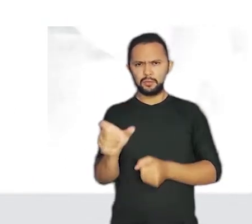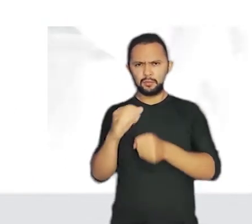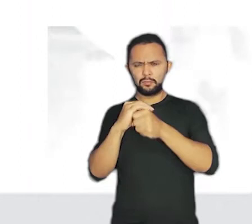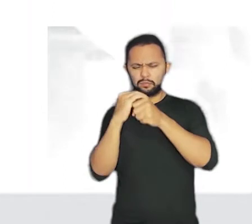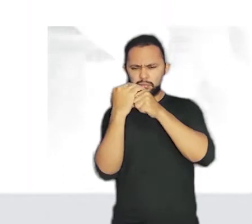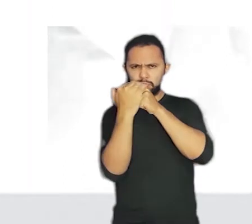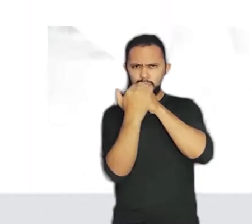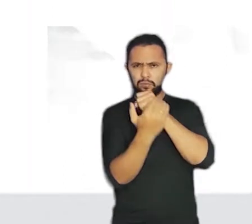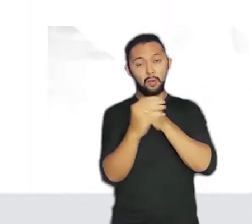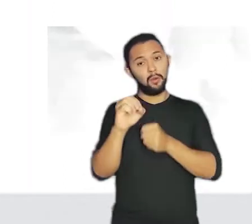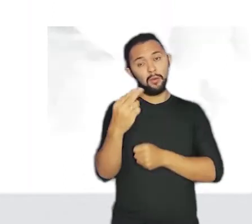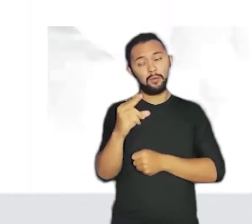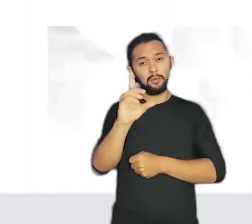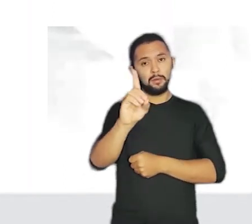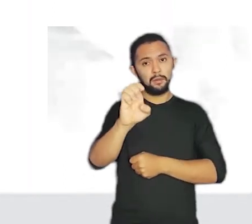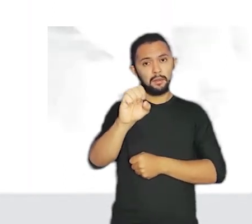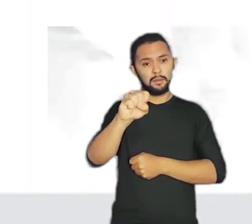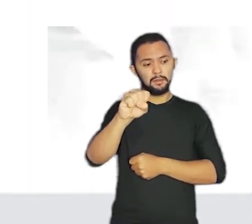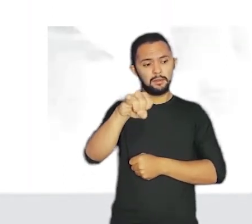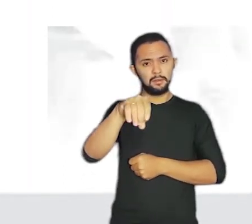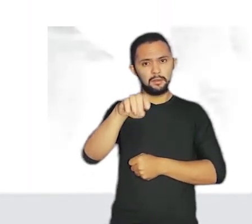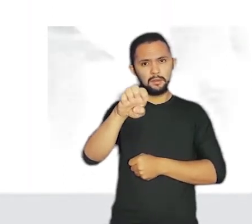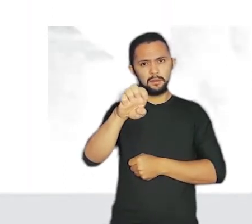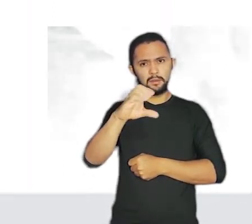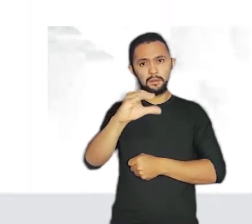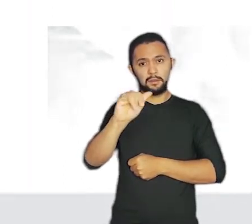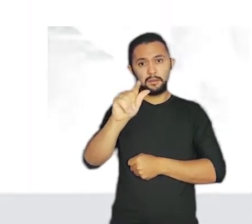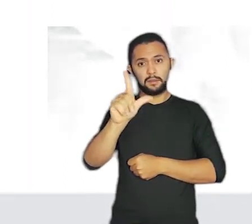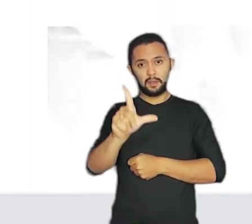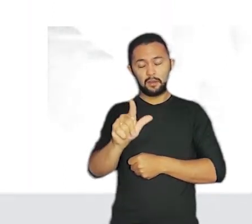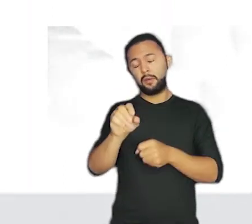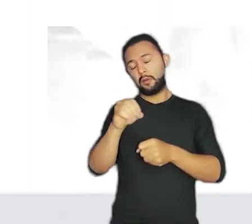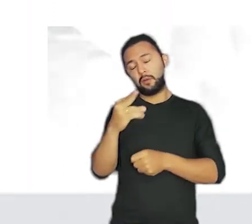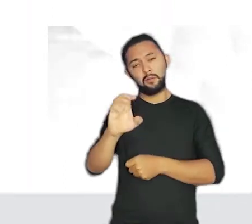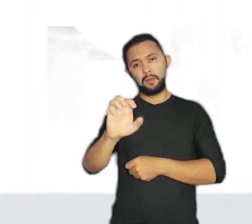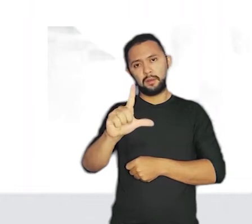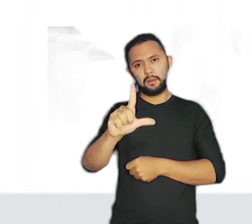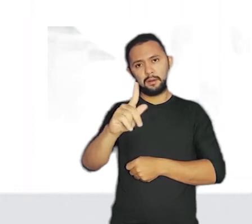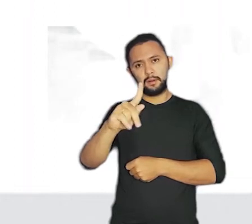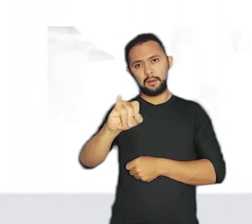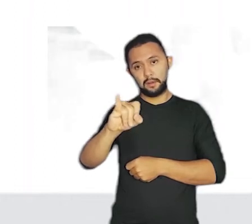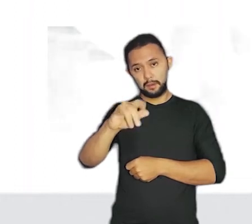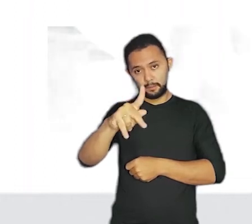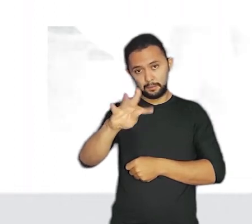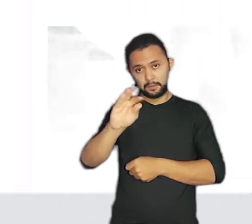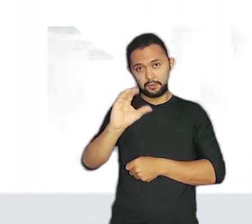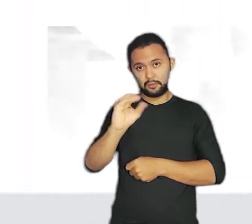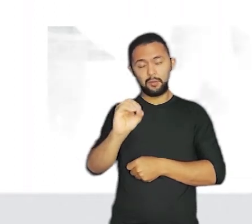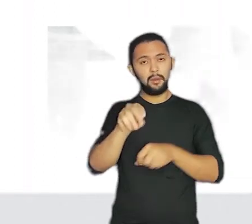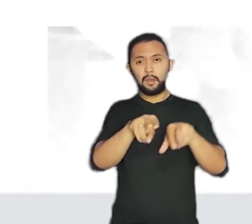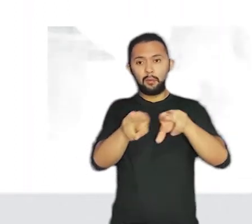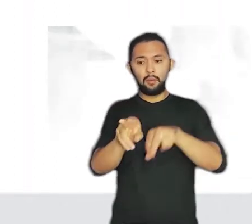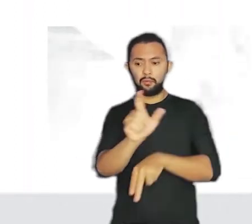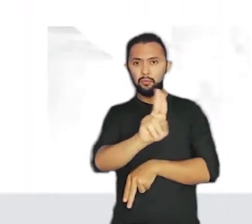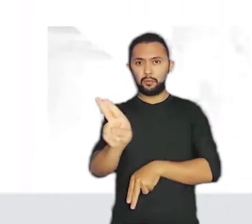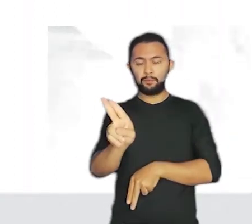sujeito desinencial, ou sujeito implícito, ou ainda mais sujeito elíptico, faz a mesma coisa, tá, pessoal? Tudo aí é o